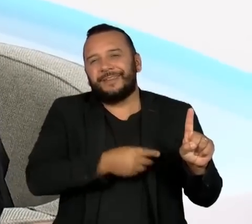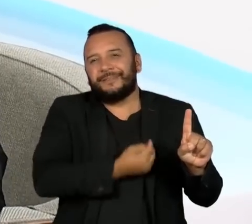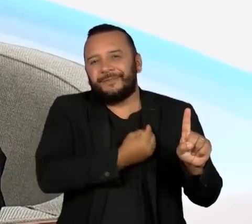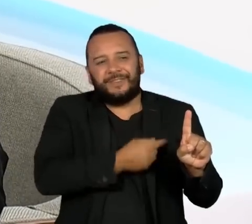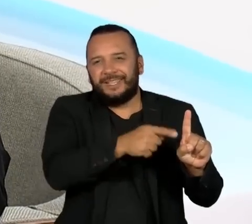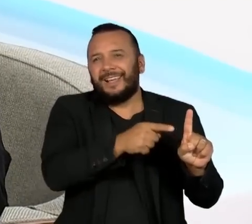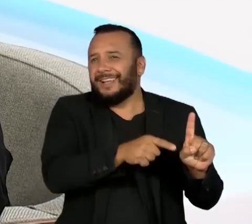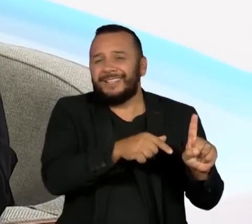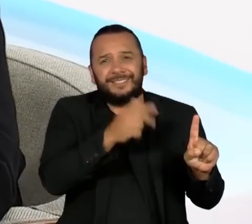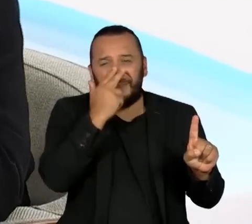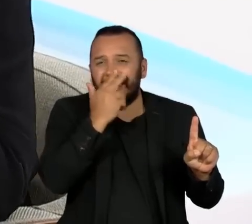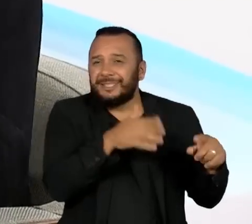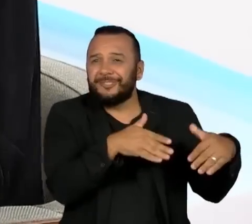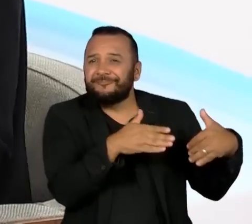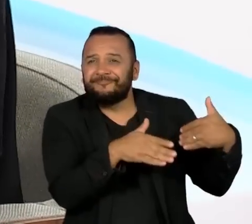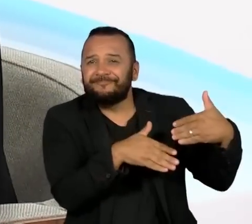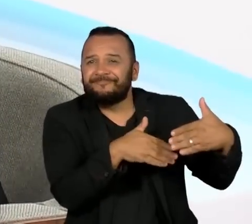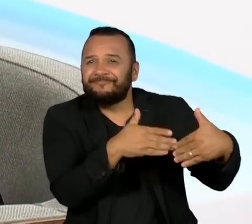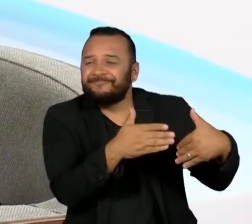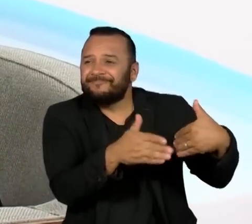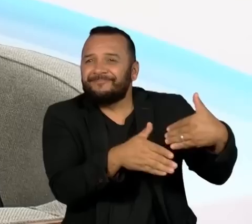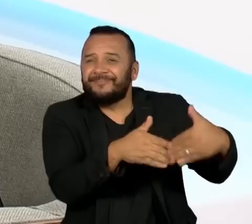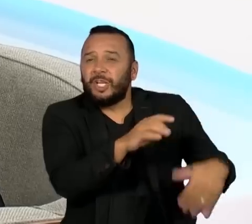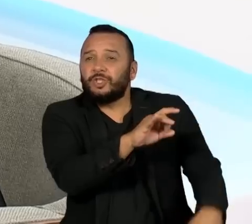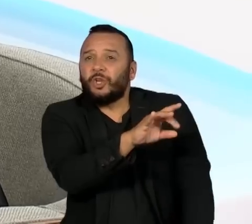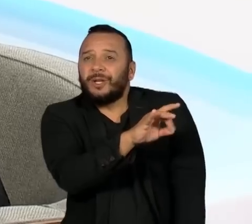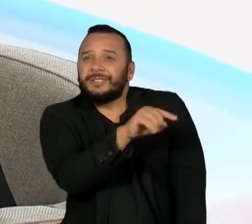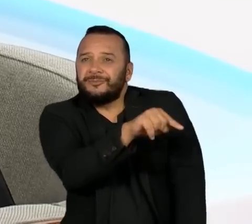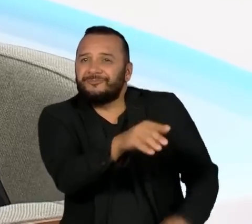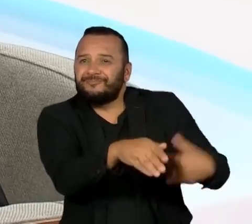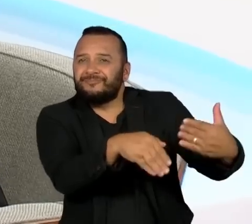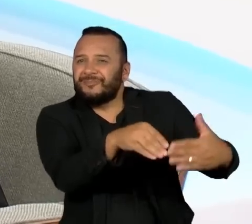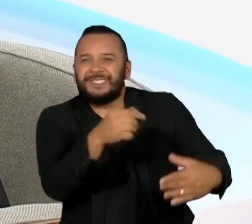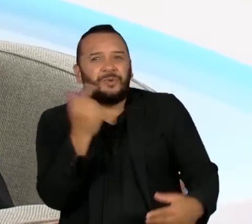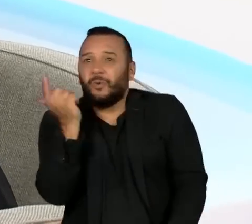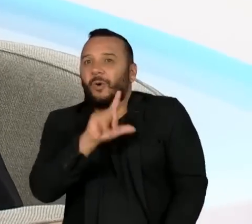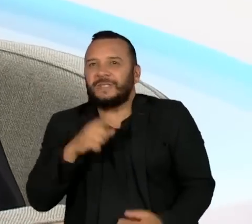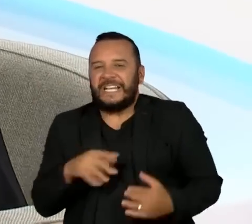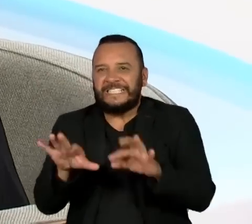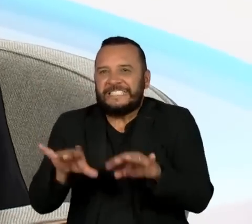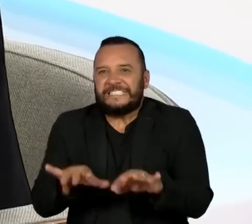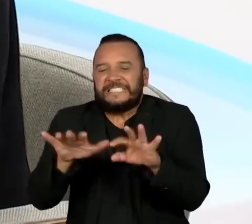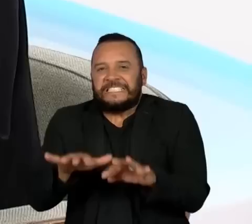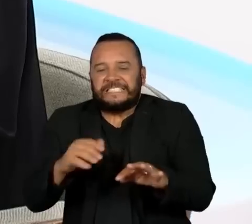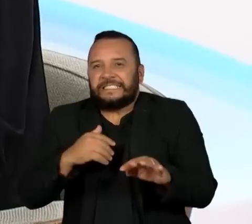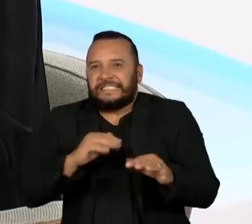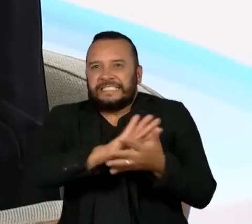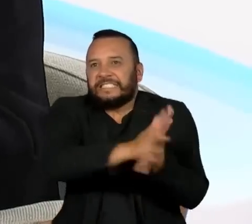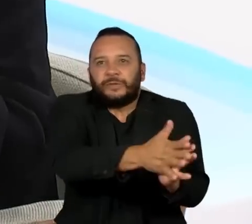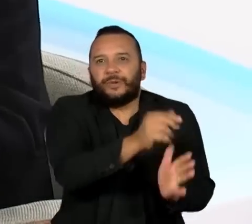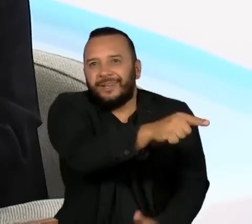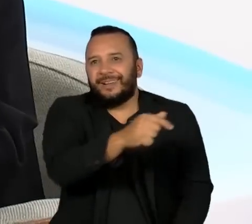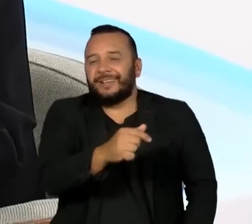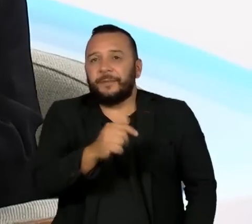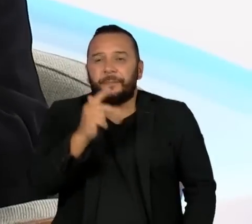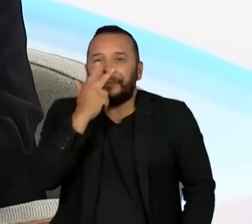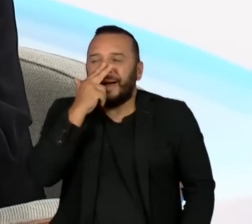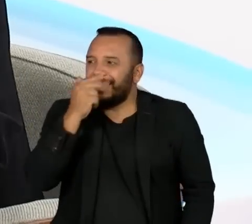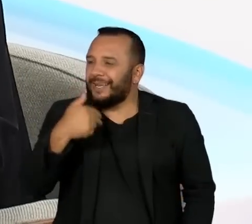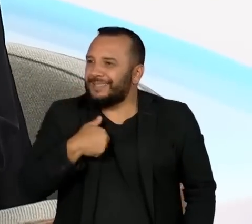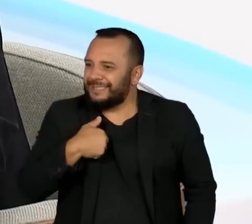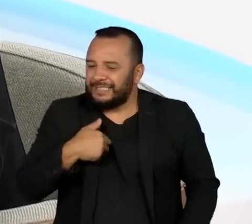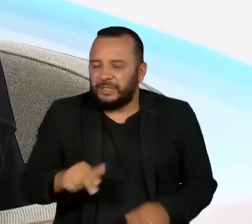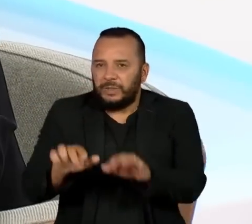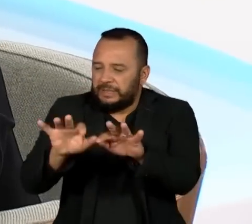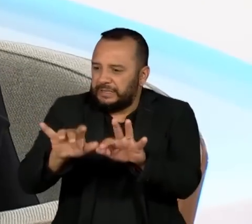por eles. Então você realmente não domina, você entra num estado que é parecido com o estado do ator em cena. Até